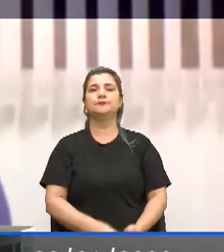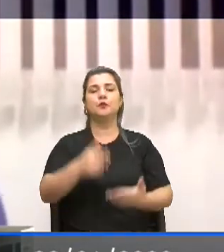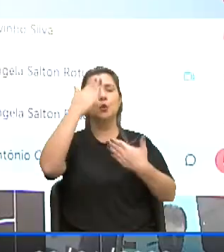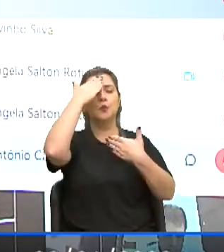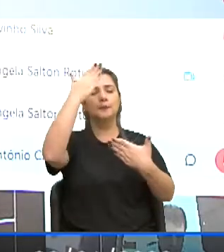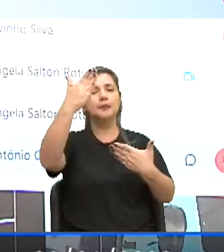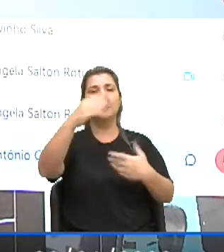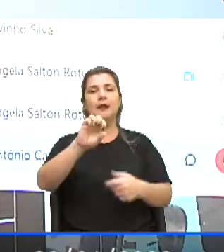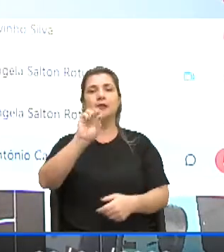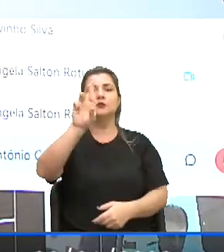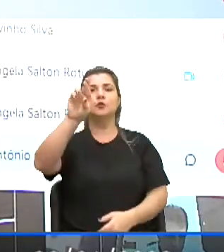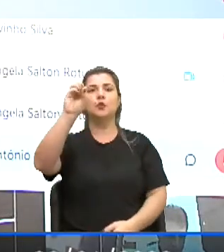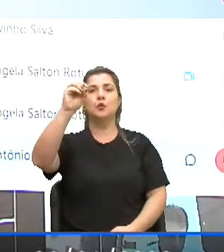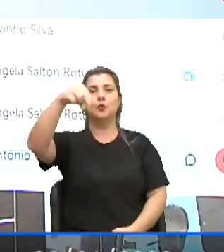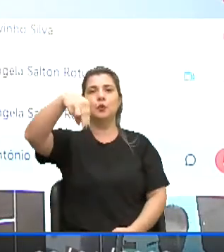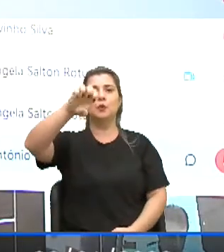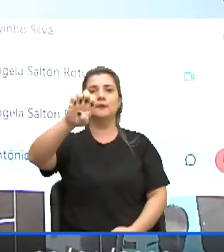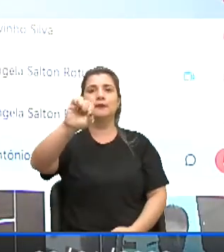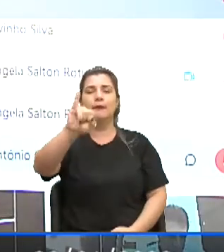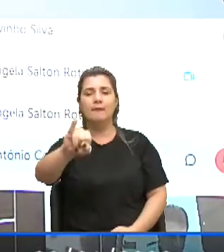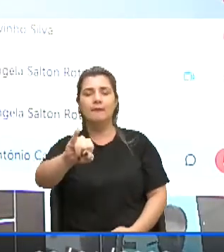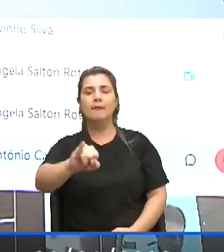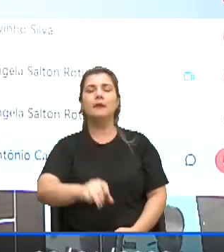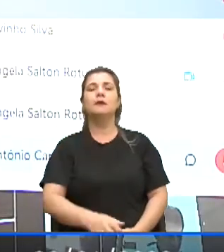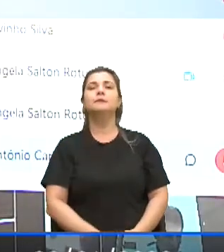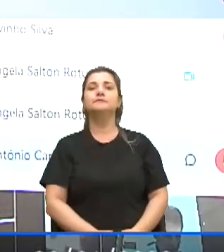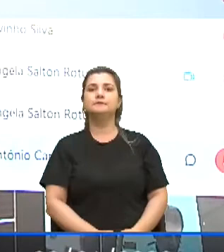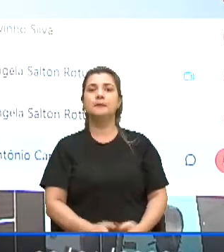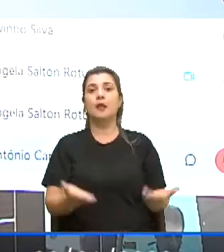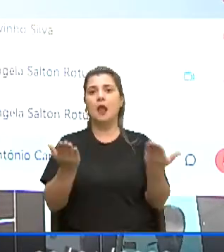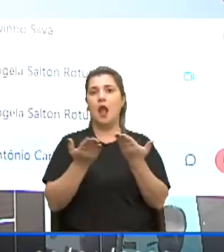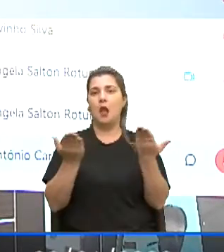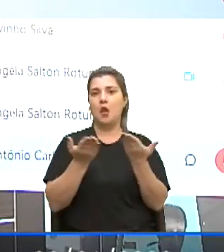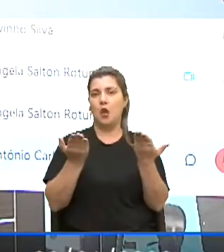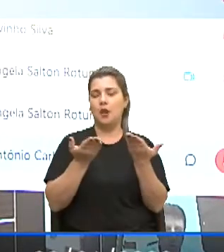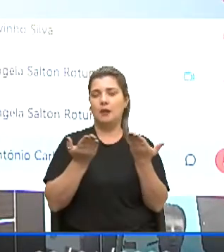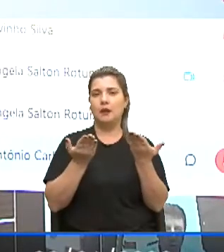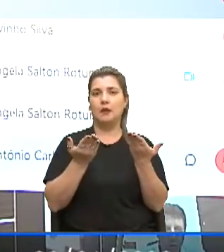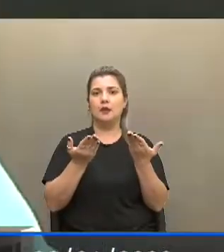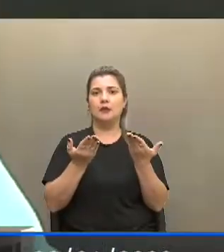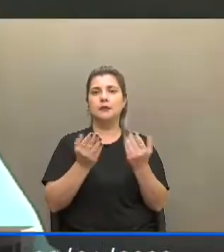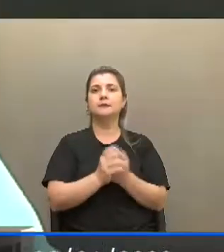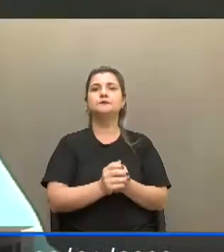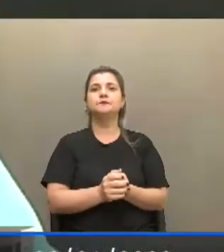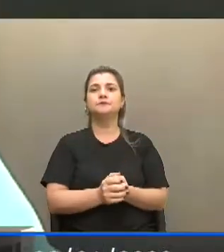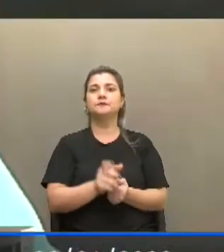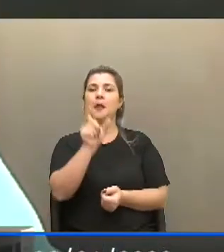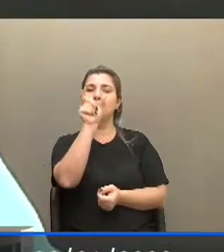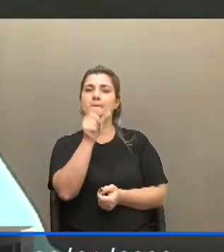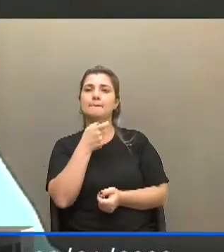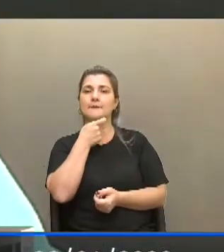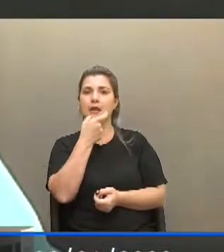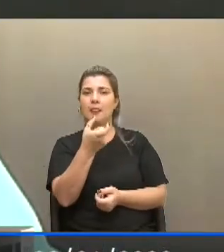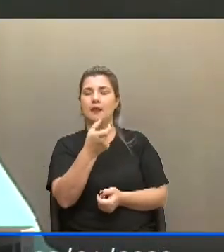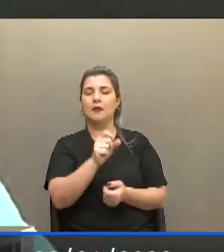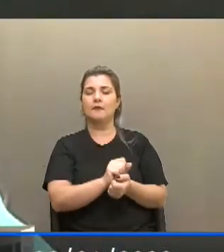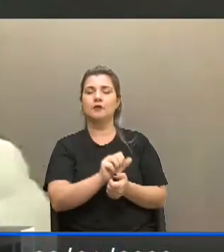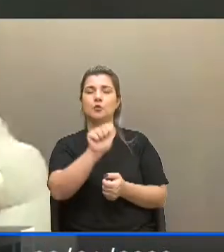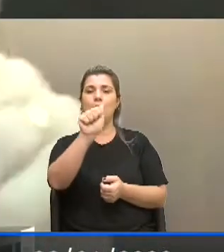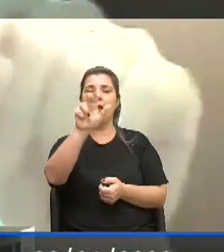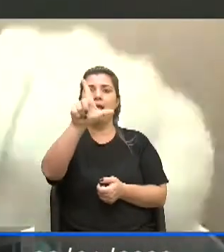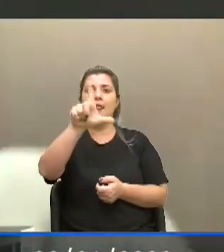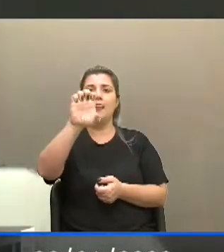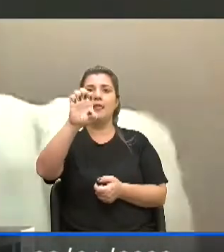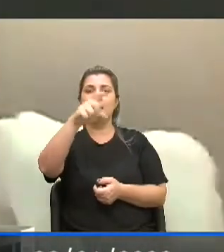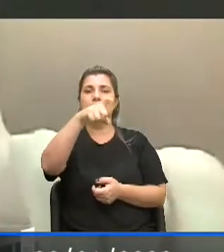obrigado, Ronei, pela manifestação. Agora fala o Alexandre Guerra, pelo Sindicato da Indústria